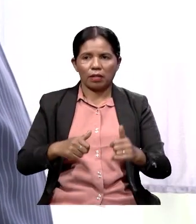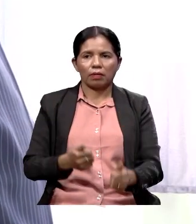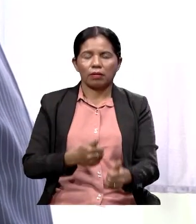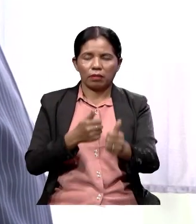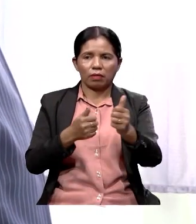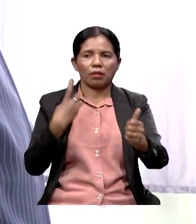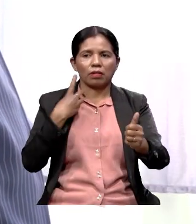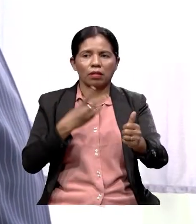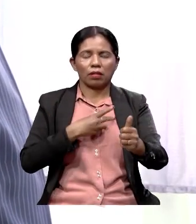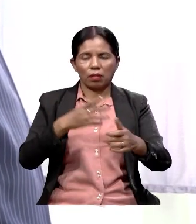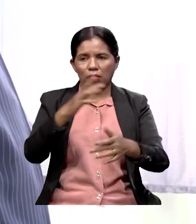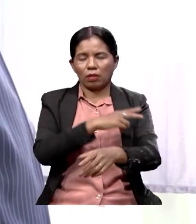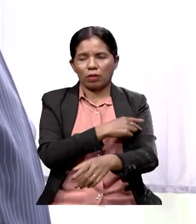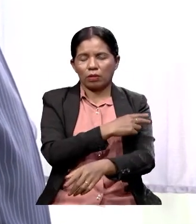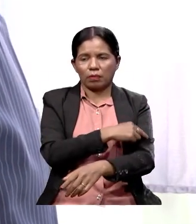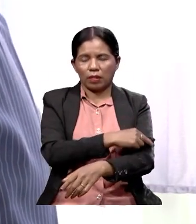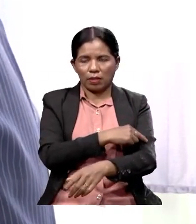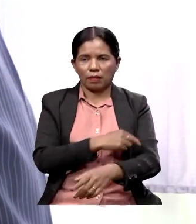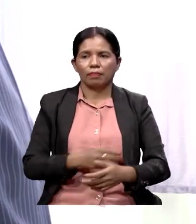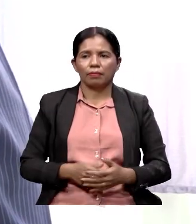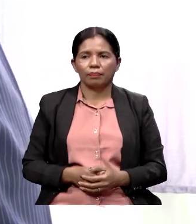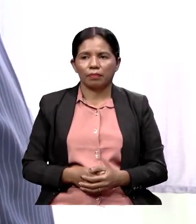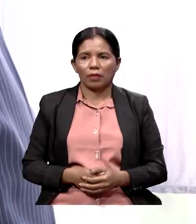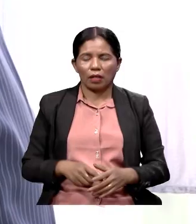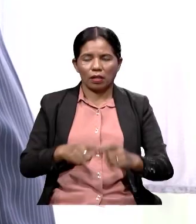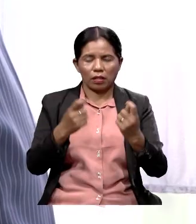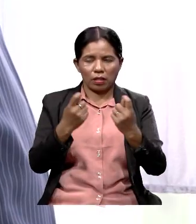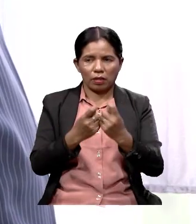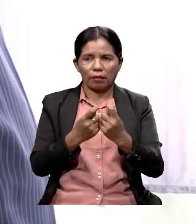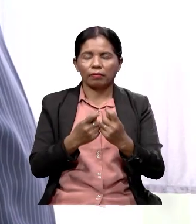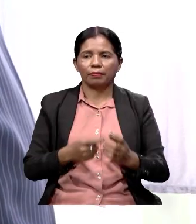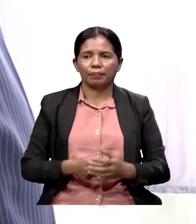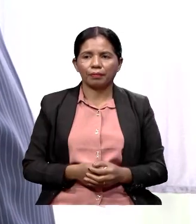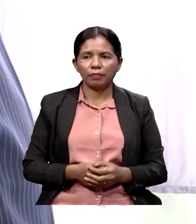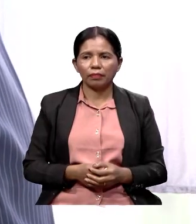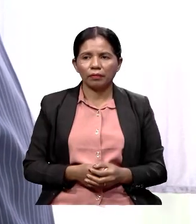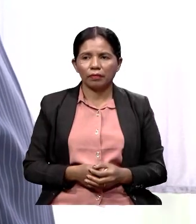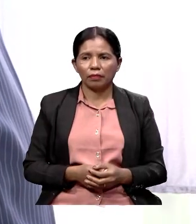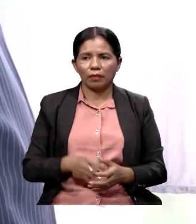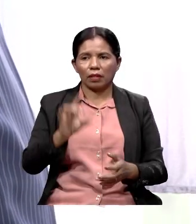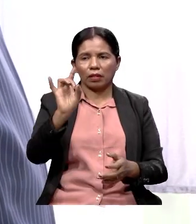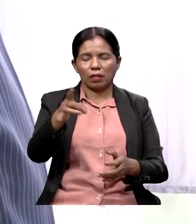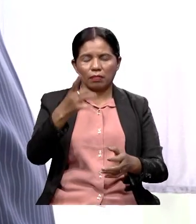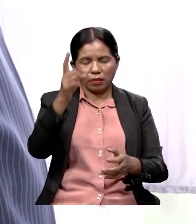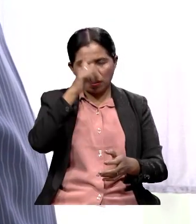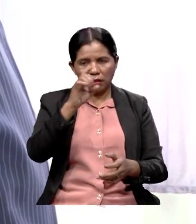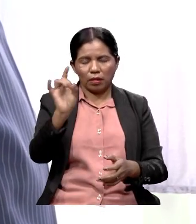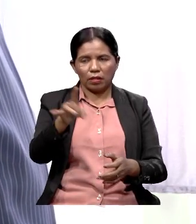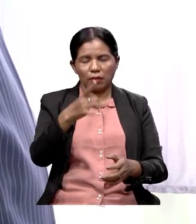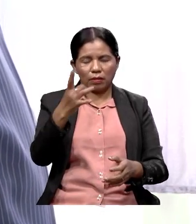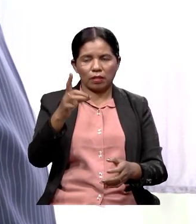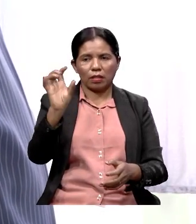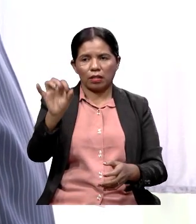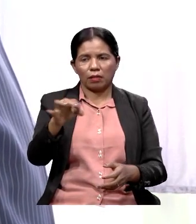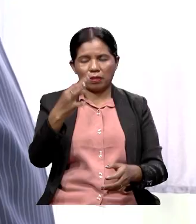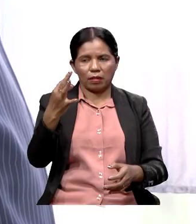mais tem centro de saúde que tem tratamento caso tipo neve maka nemak enamlas ou lapamlas e daí